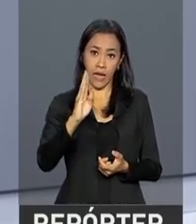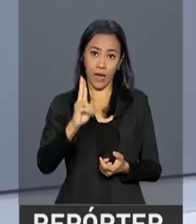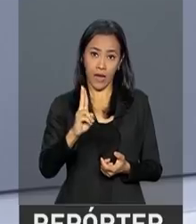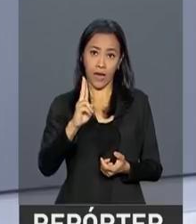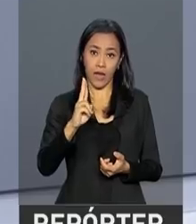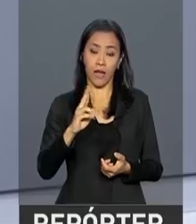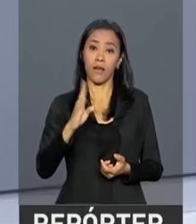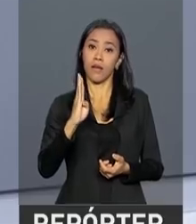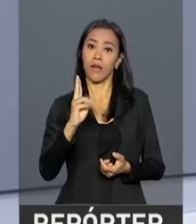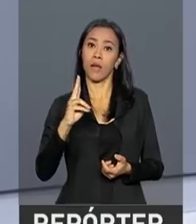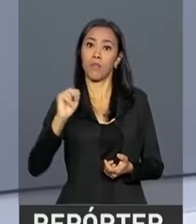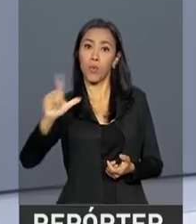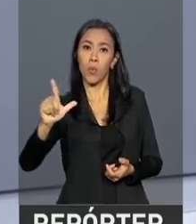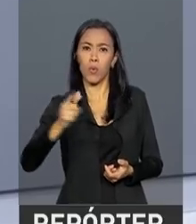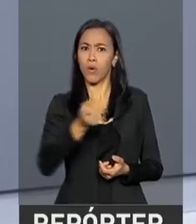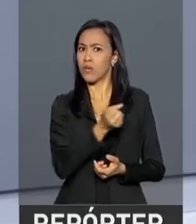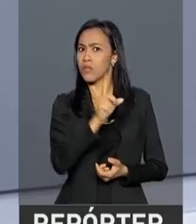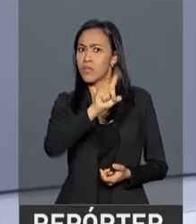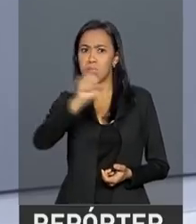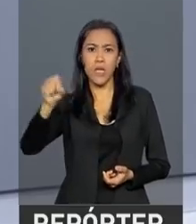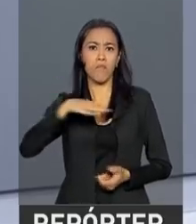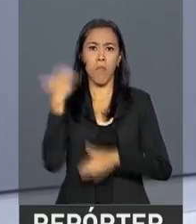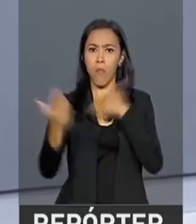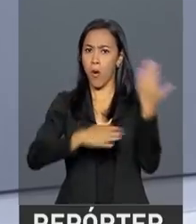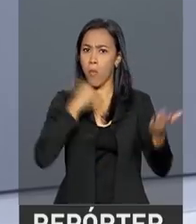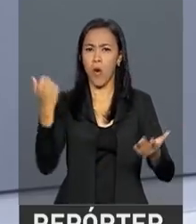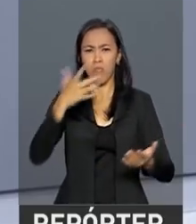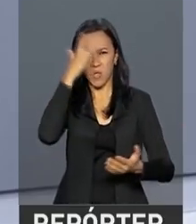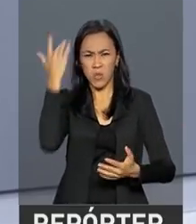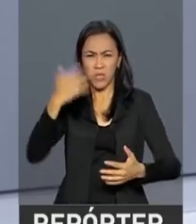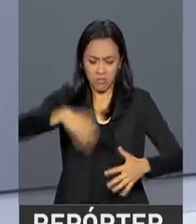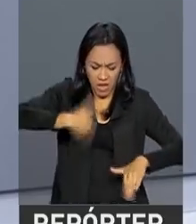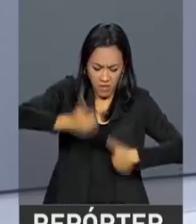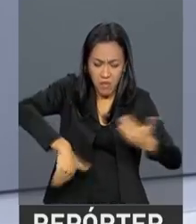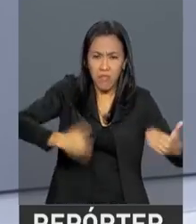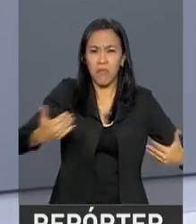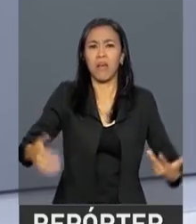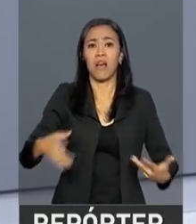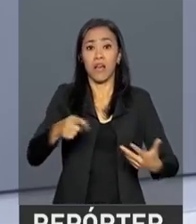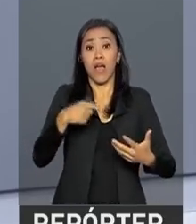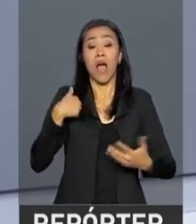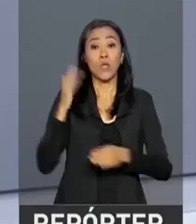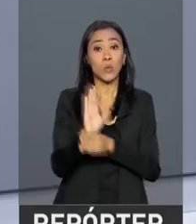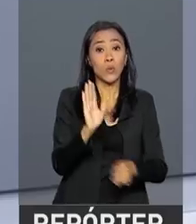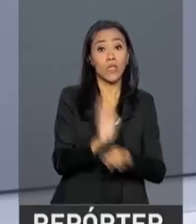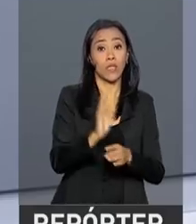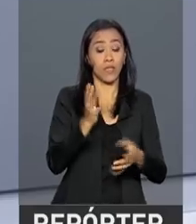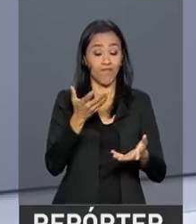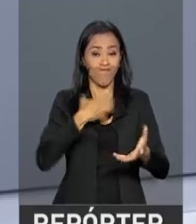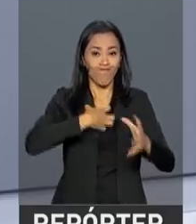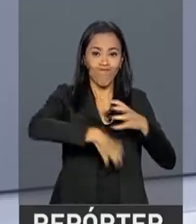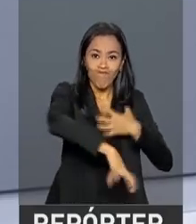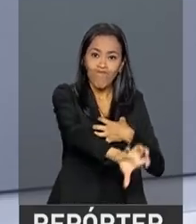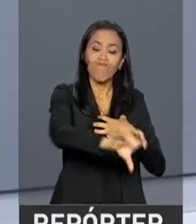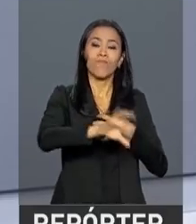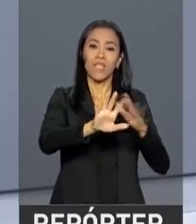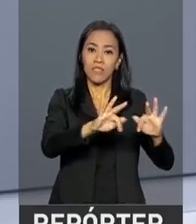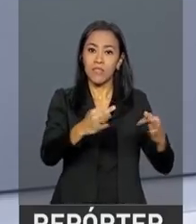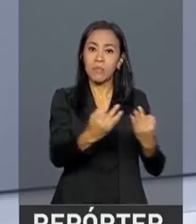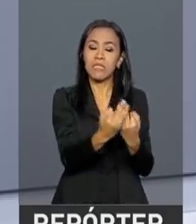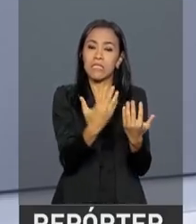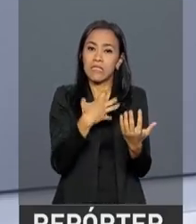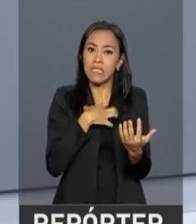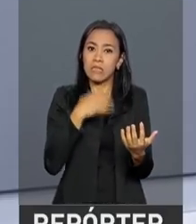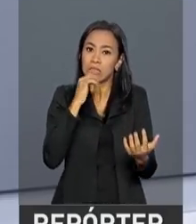e mais uma centena de feridos ao expressar as condolências às famílias das vítimas ea solidariedade ao povo e ao governo